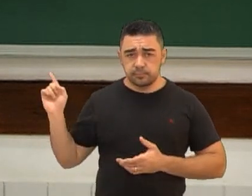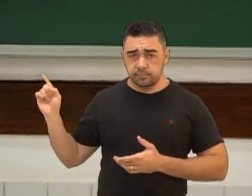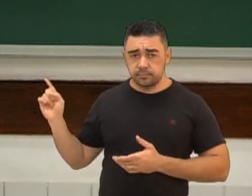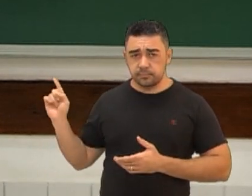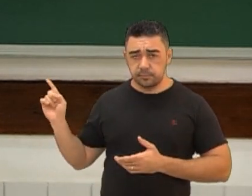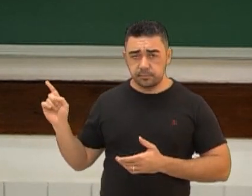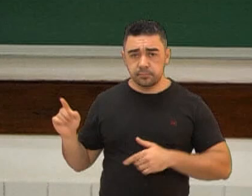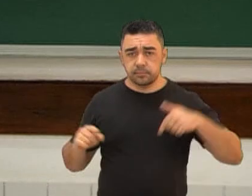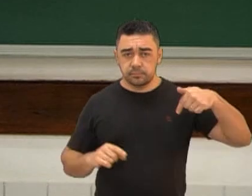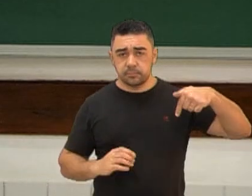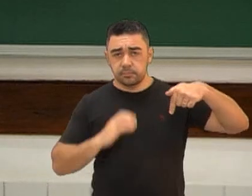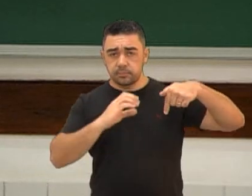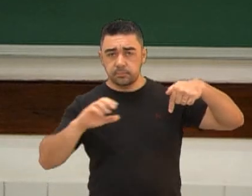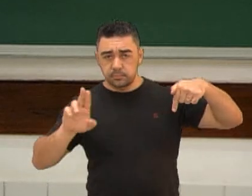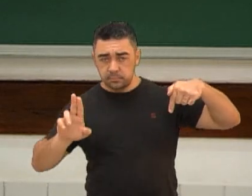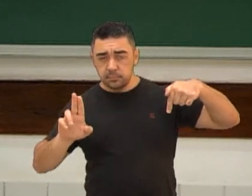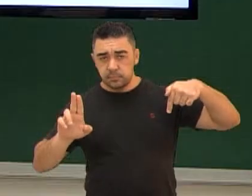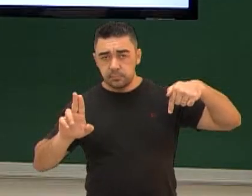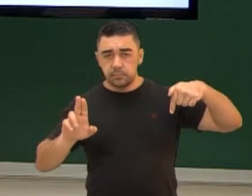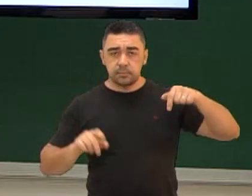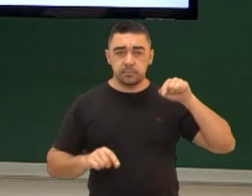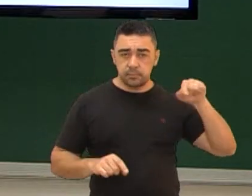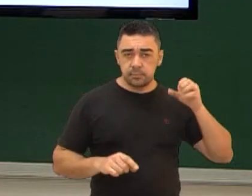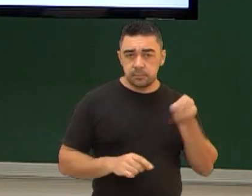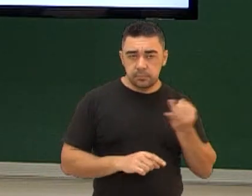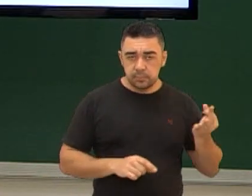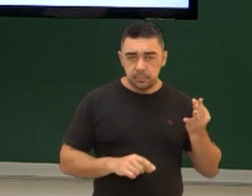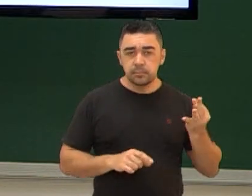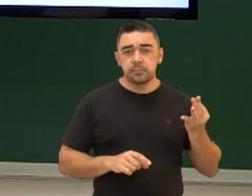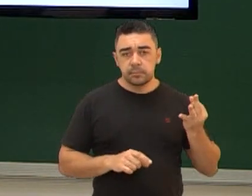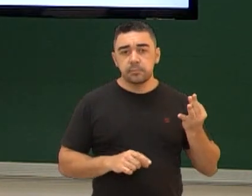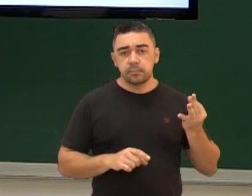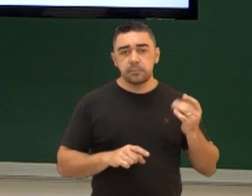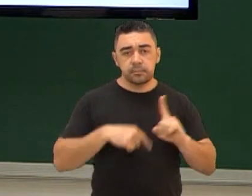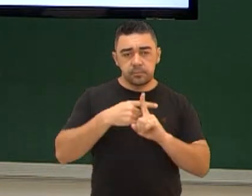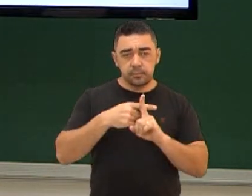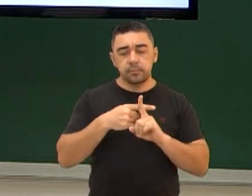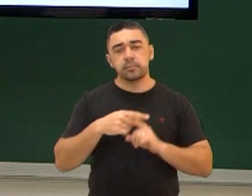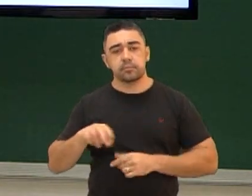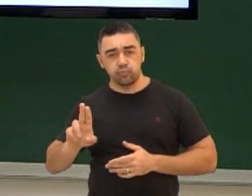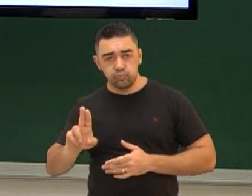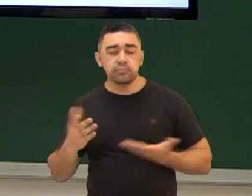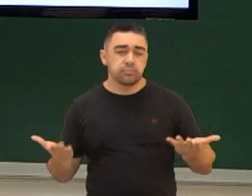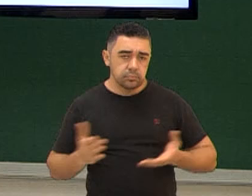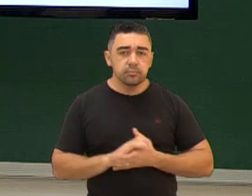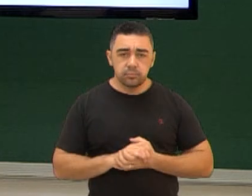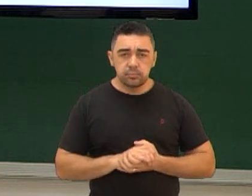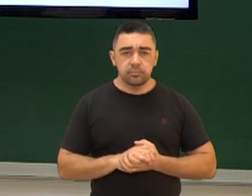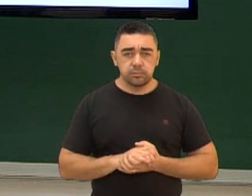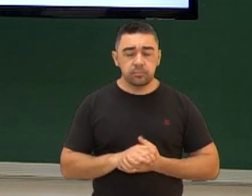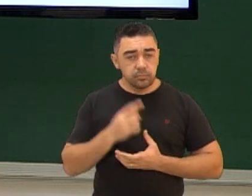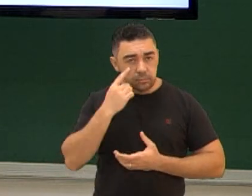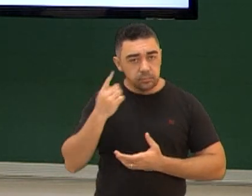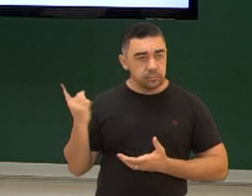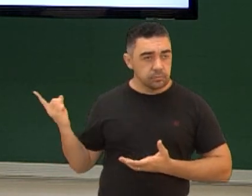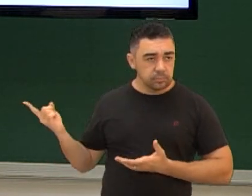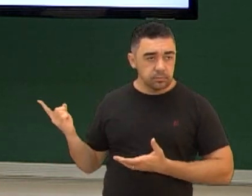expressão, que carga é capacitância vezes tensão. Então, eu vou fazer o